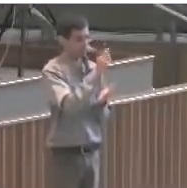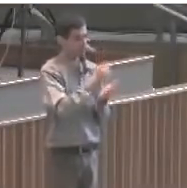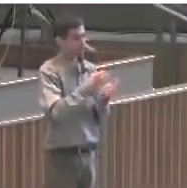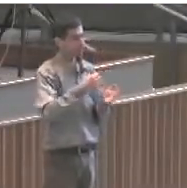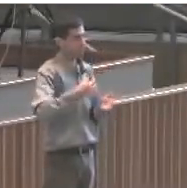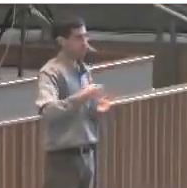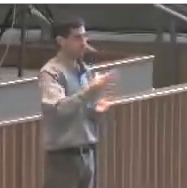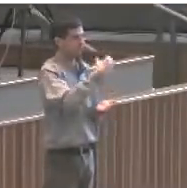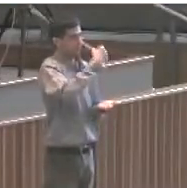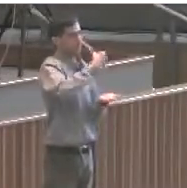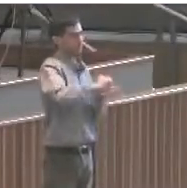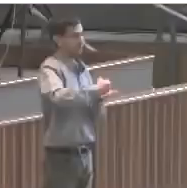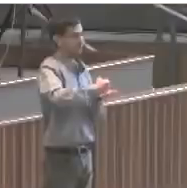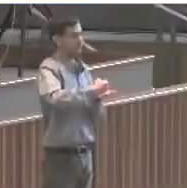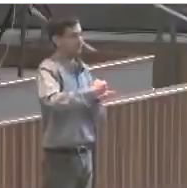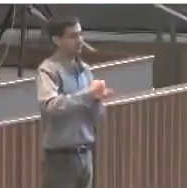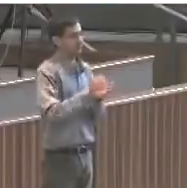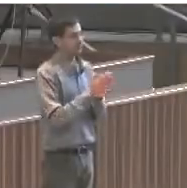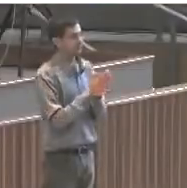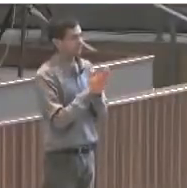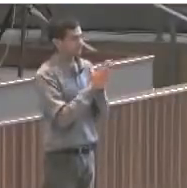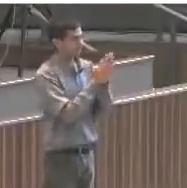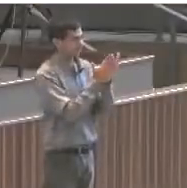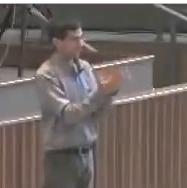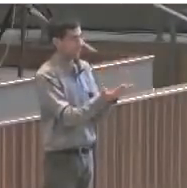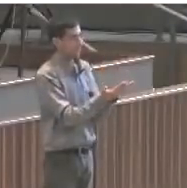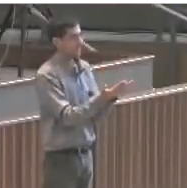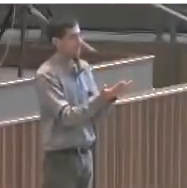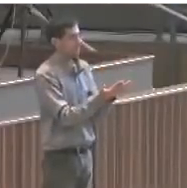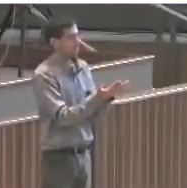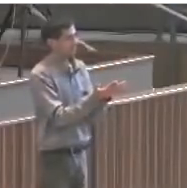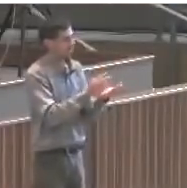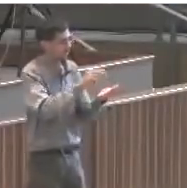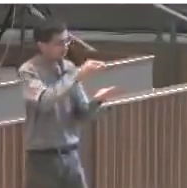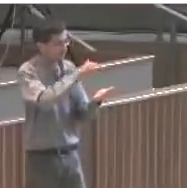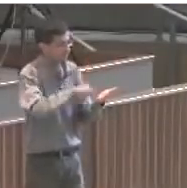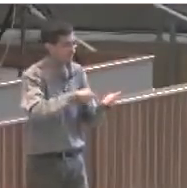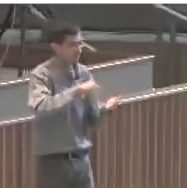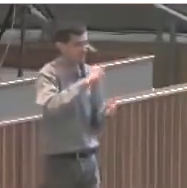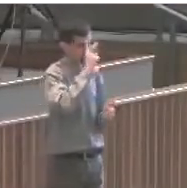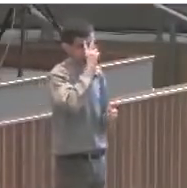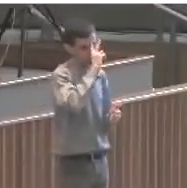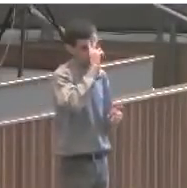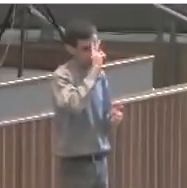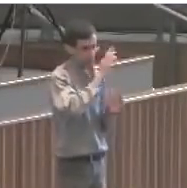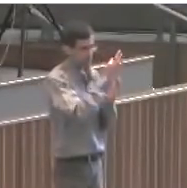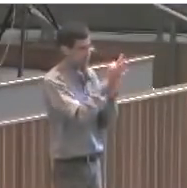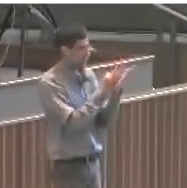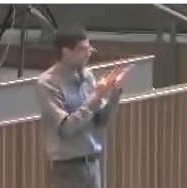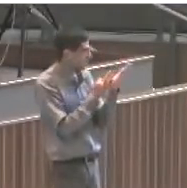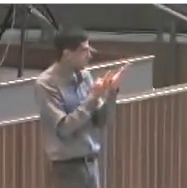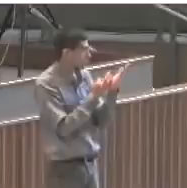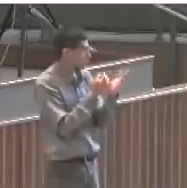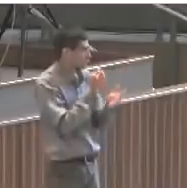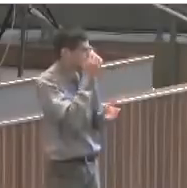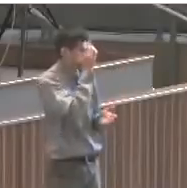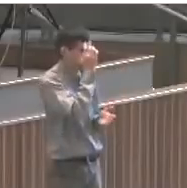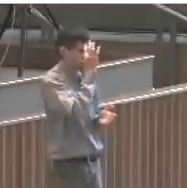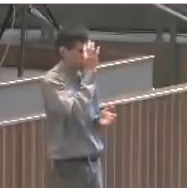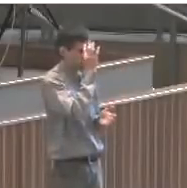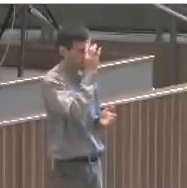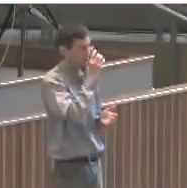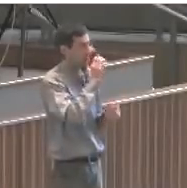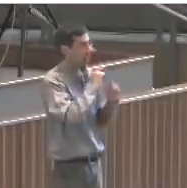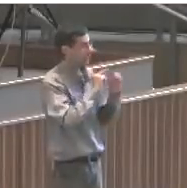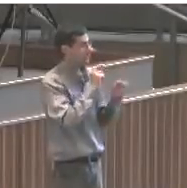e aí ela abriu um dos evangelhos que não lembro qual e ela era era uma tarde de